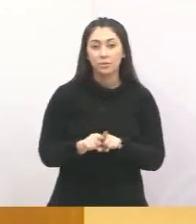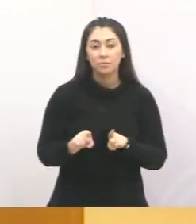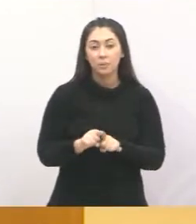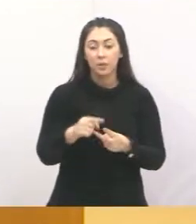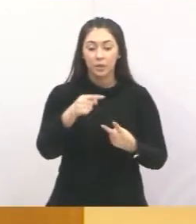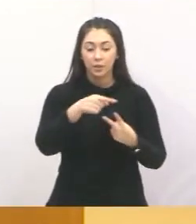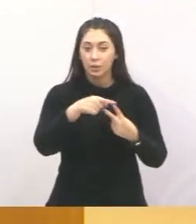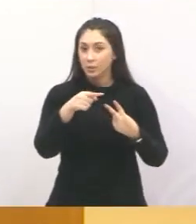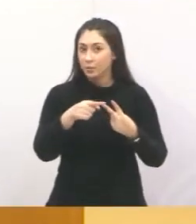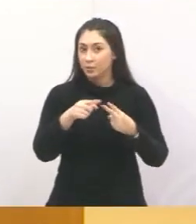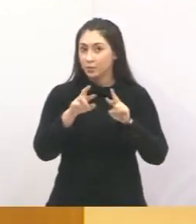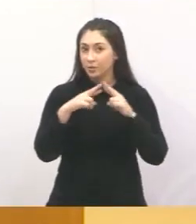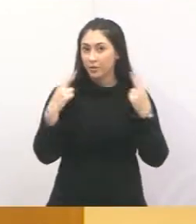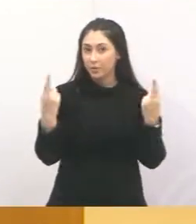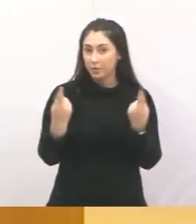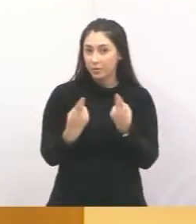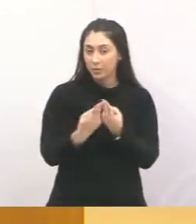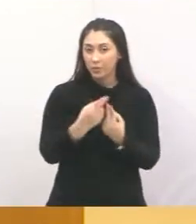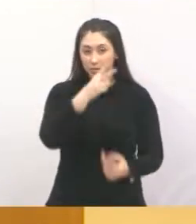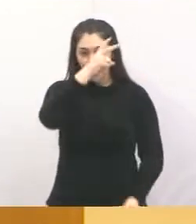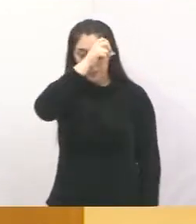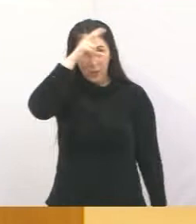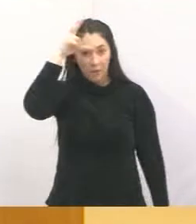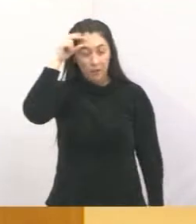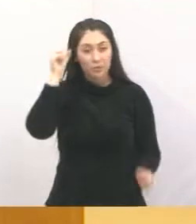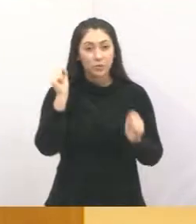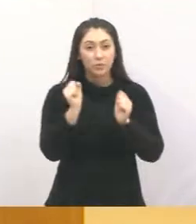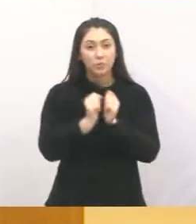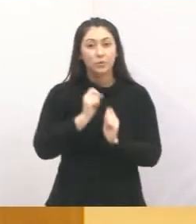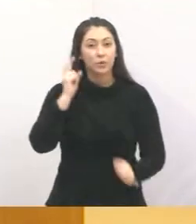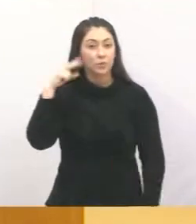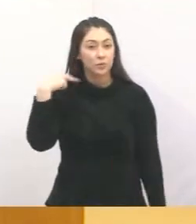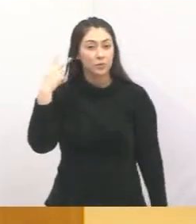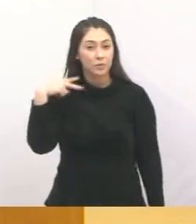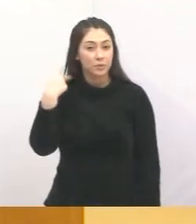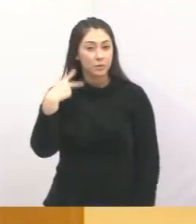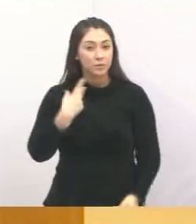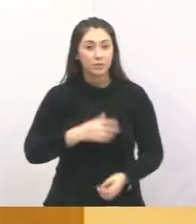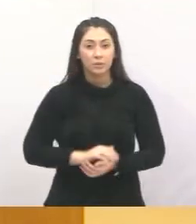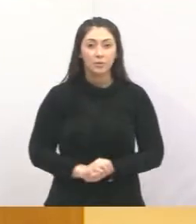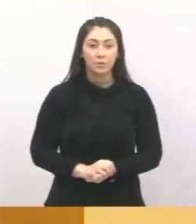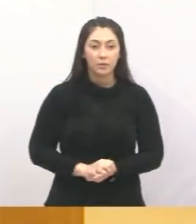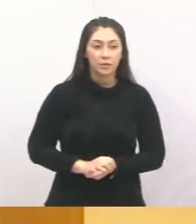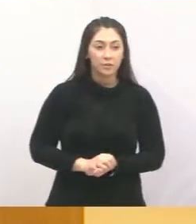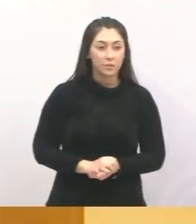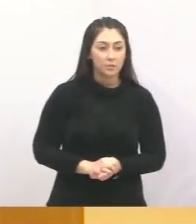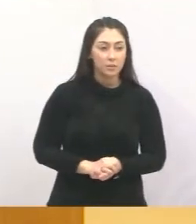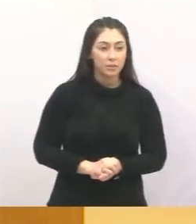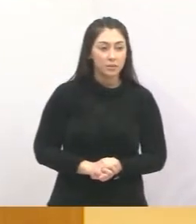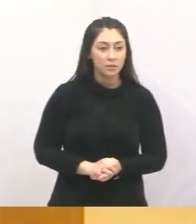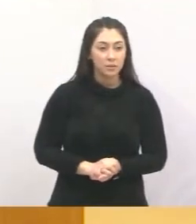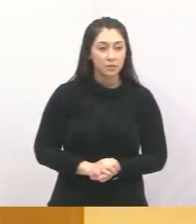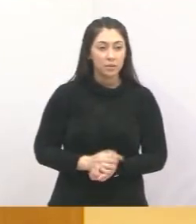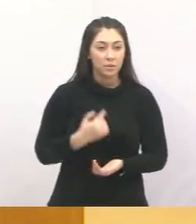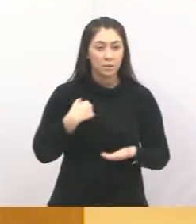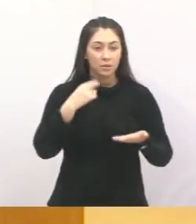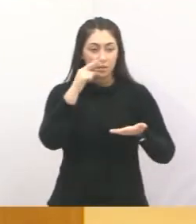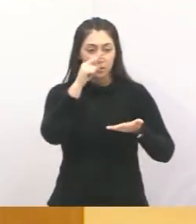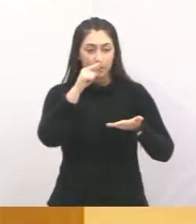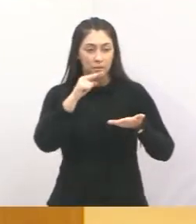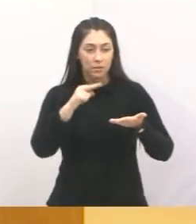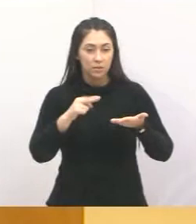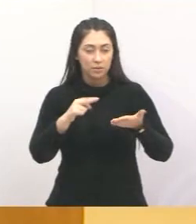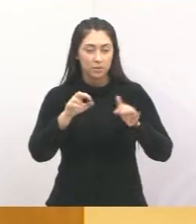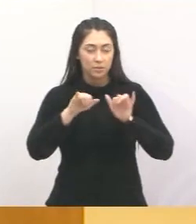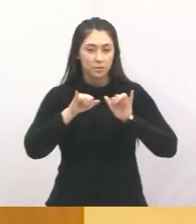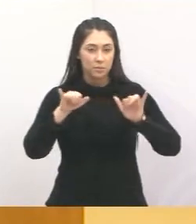reuniões do prefeito com os vereadores dessa casa, no caso. Então, eu vou estar lendo aqui a